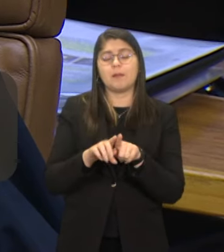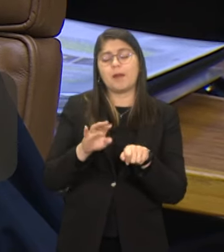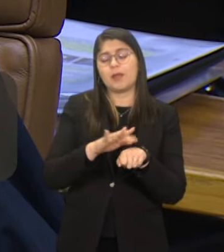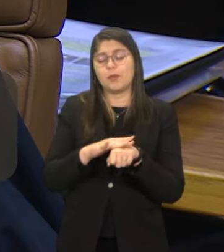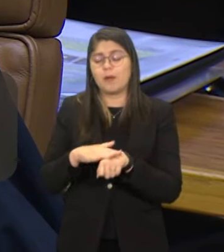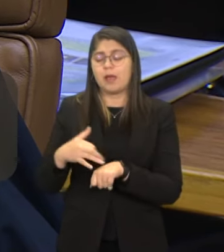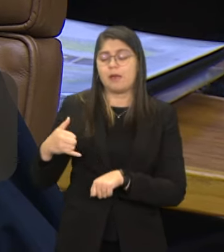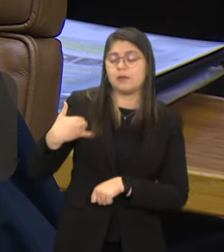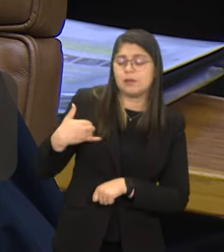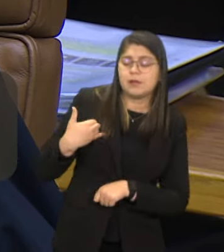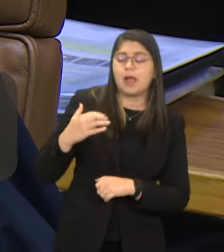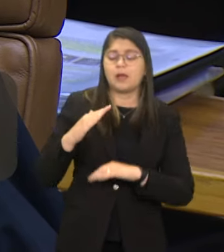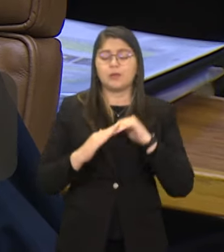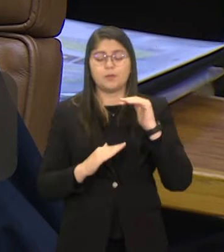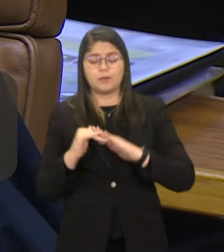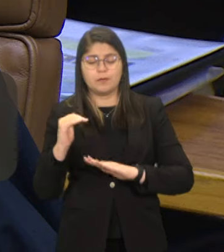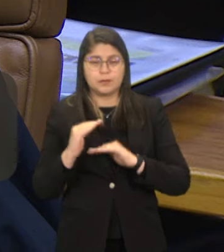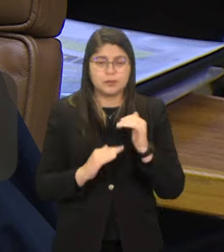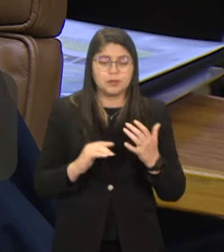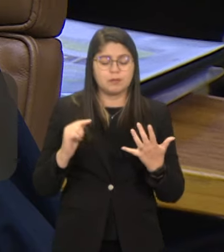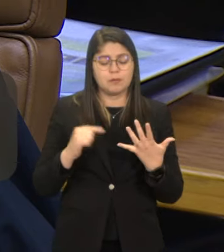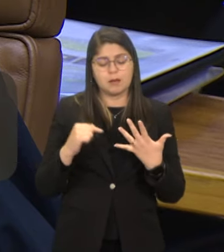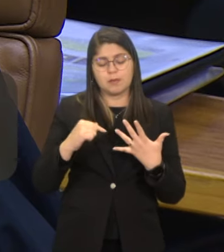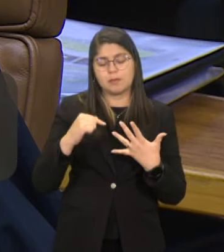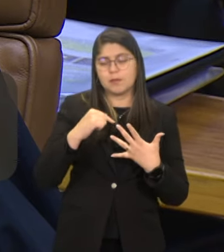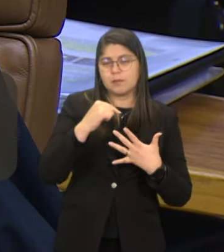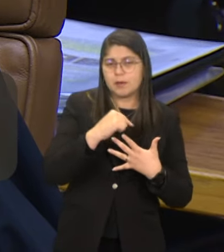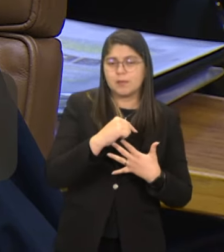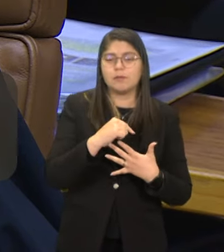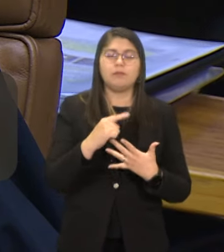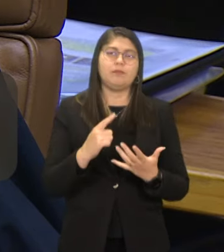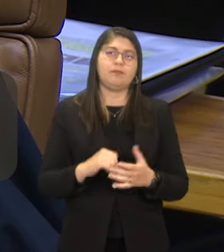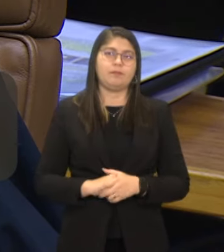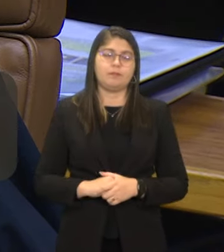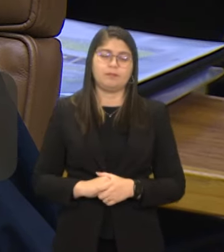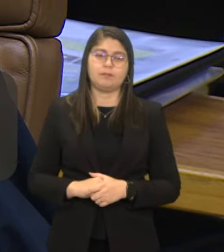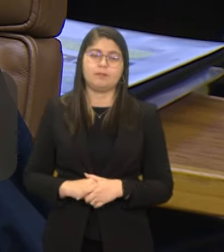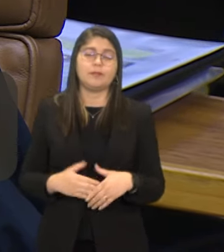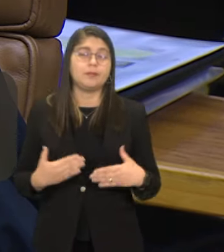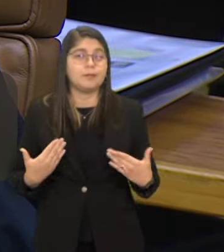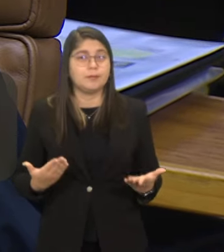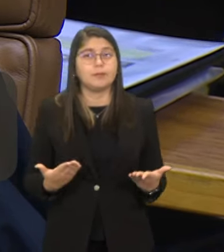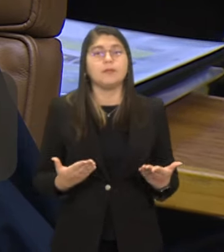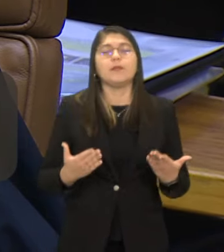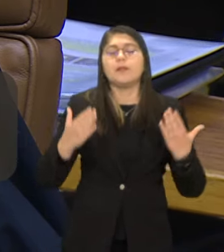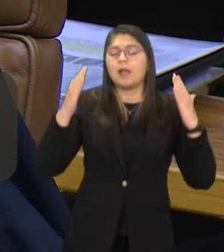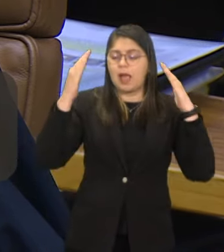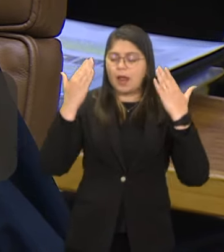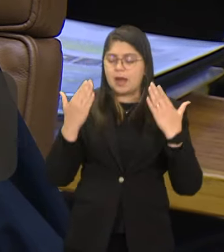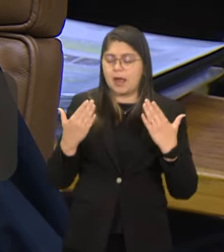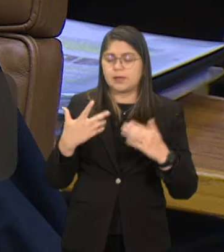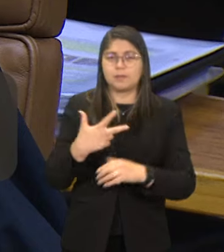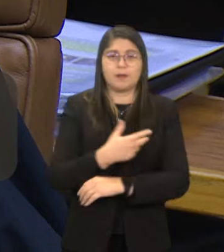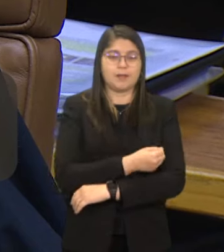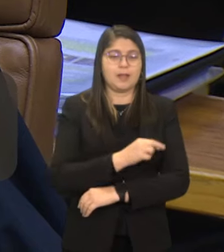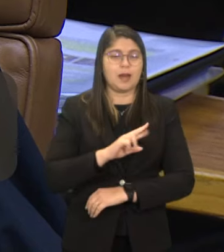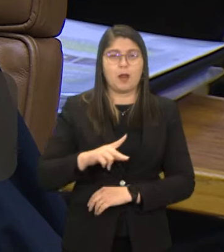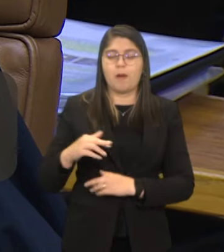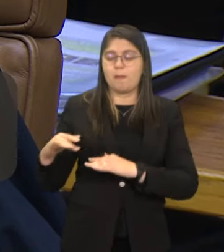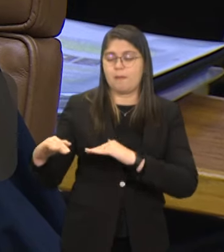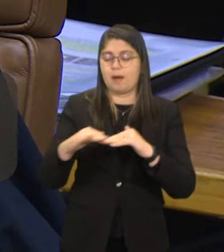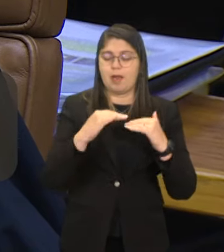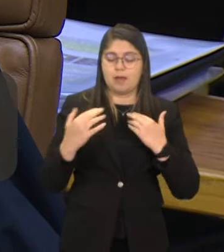etária, profissão, especificidades orgânicas de cada um, etc. Em outras palavras, análise para vacinação não pode ser igual para todas as